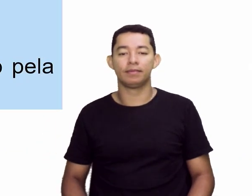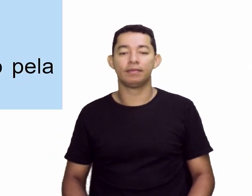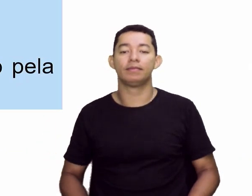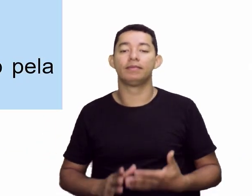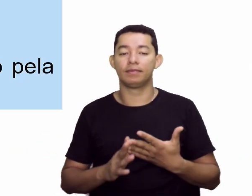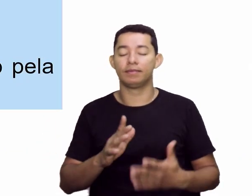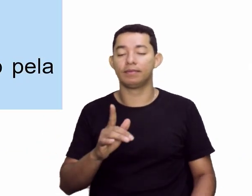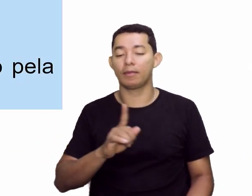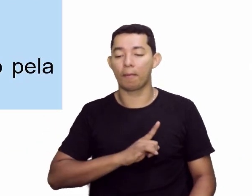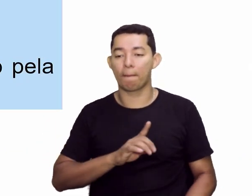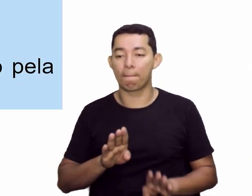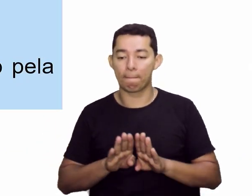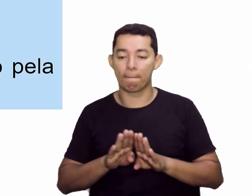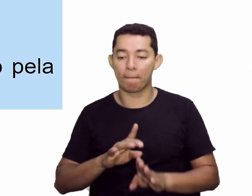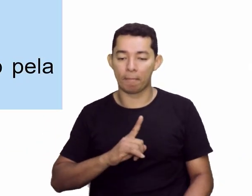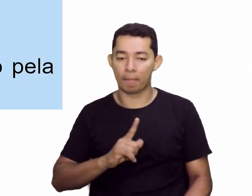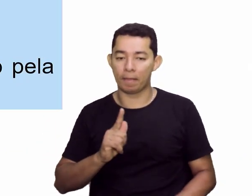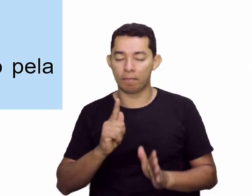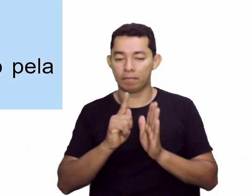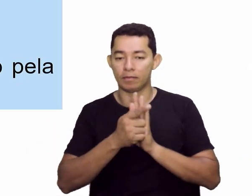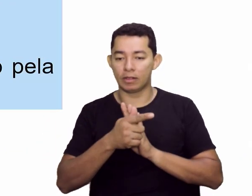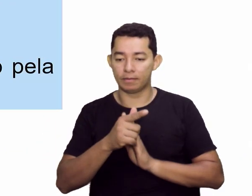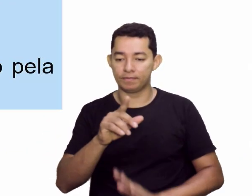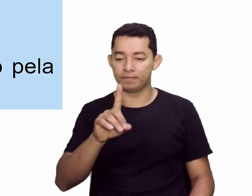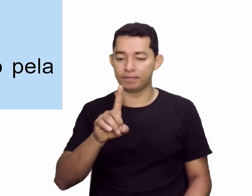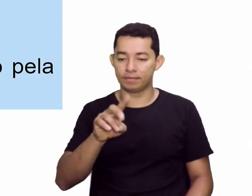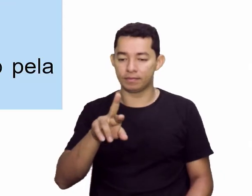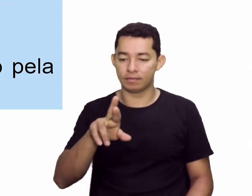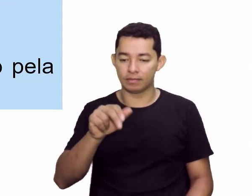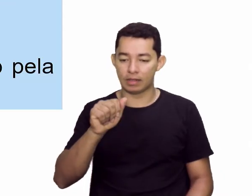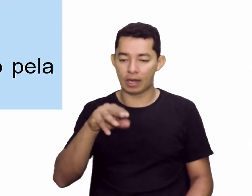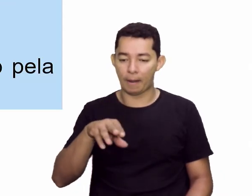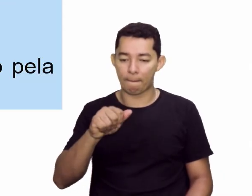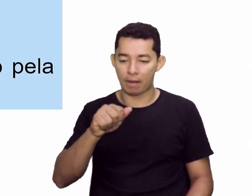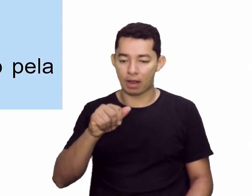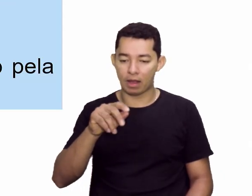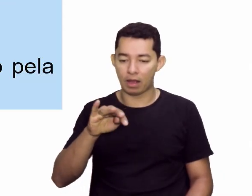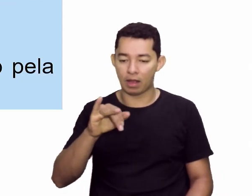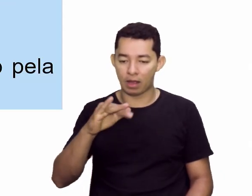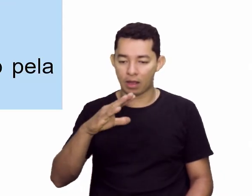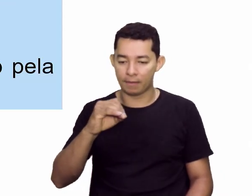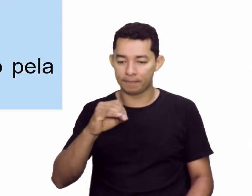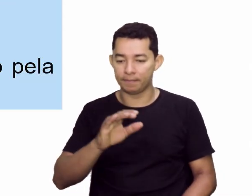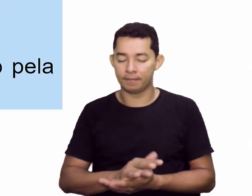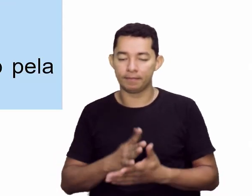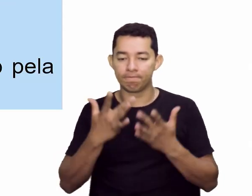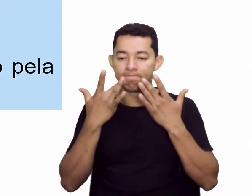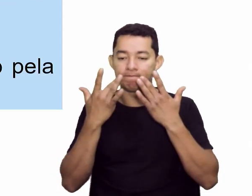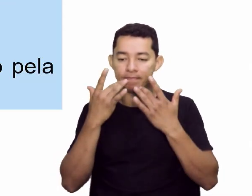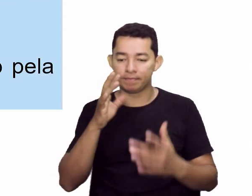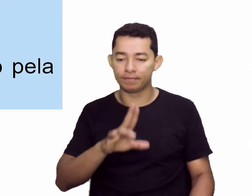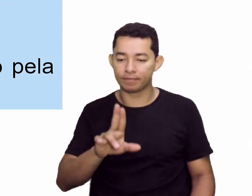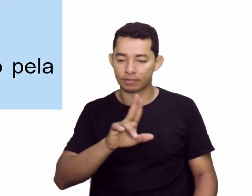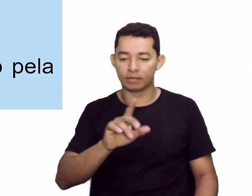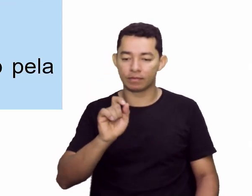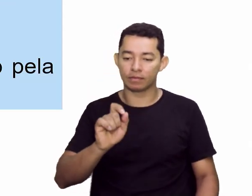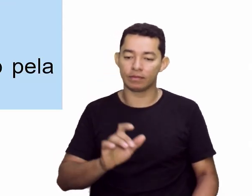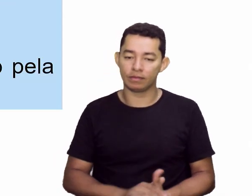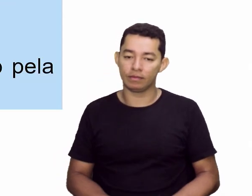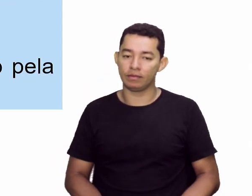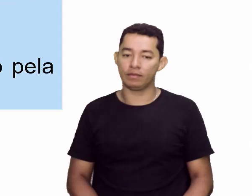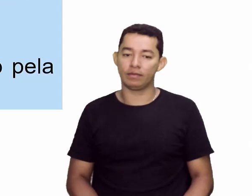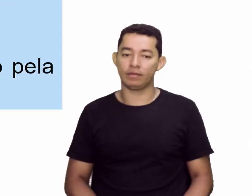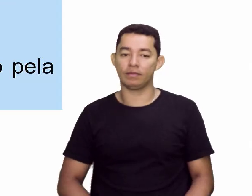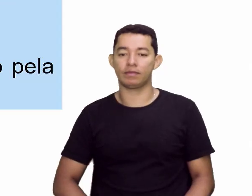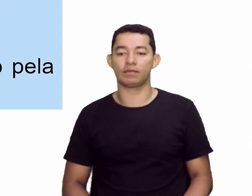o gênero dramático? O gênero dramático, o artista usa como intermediário entre si e o